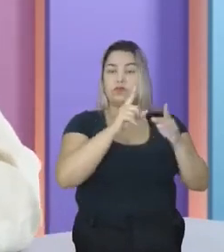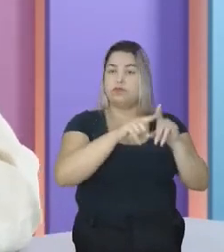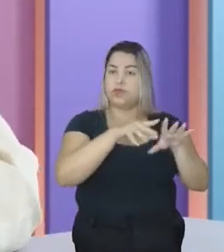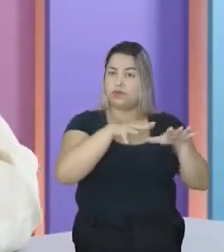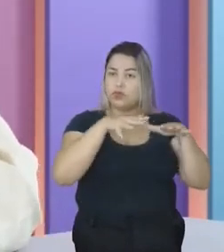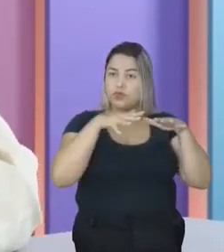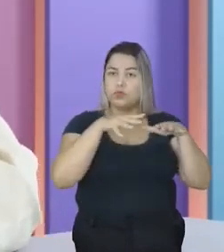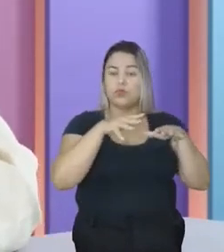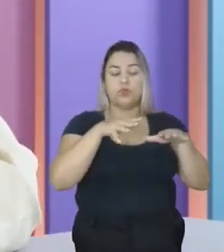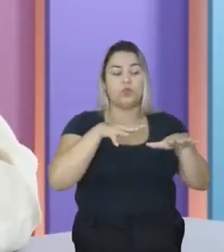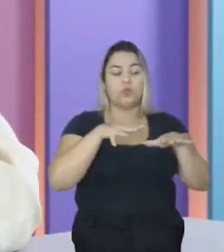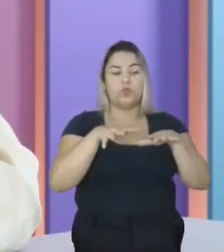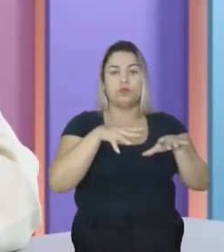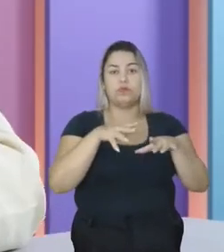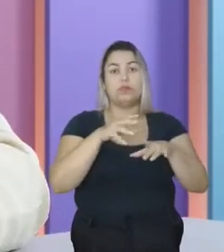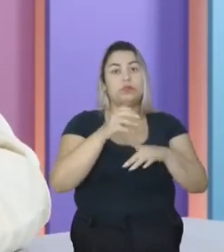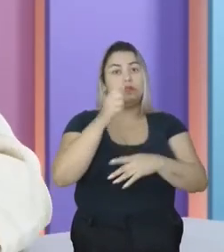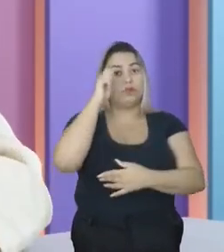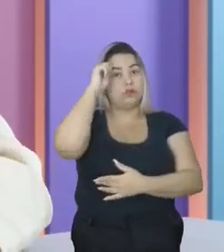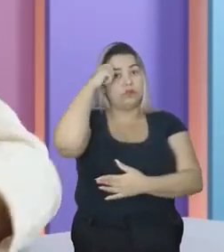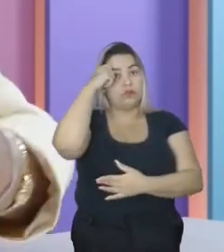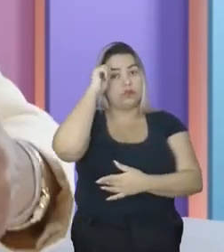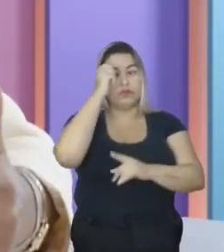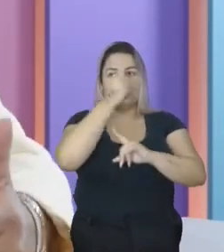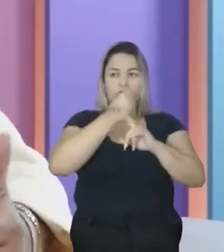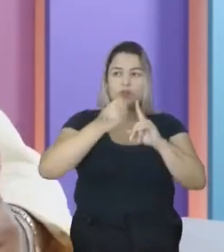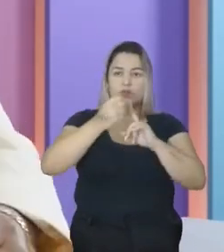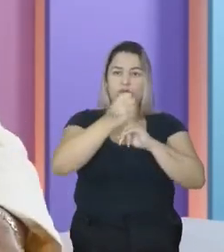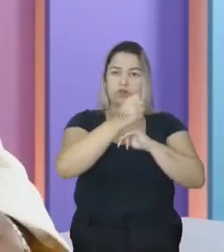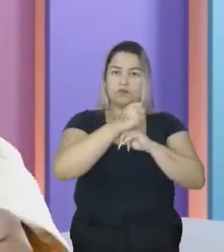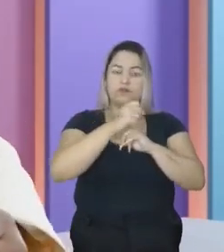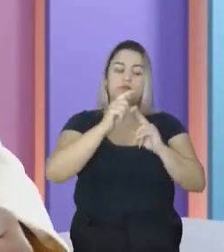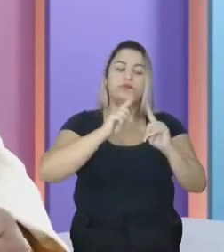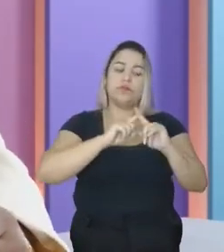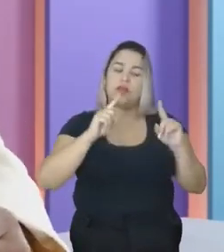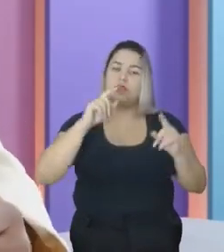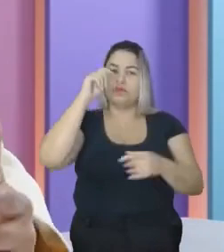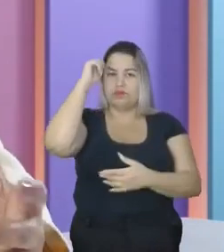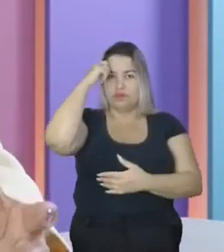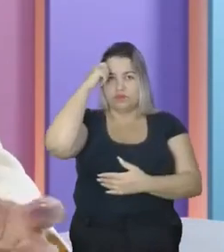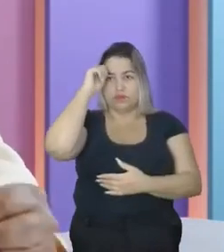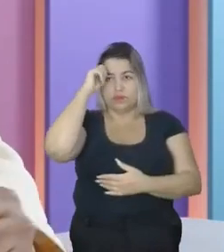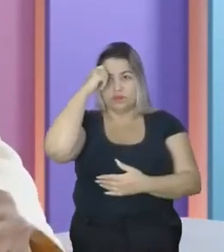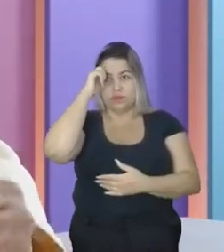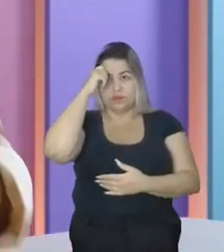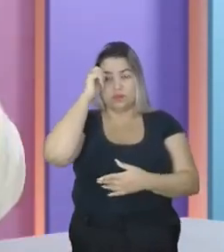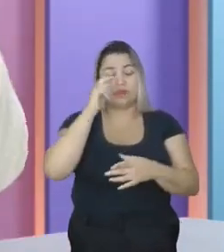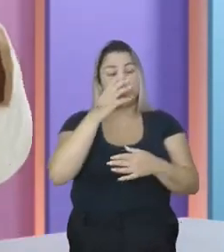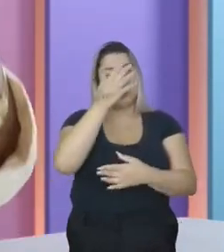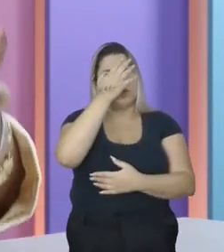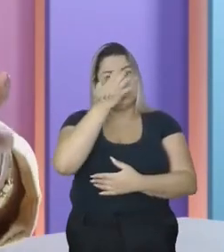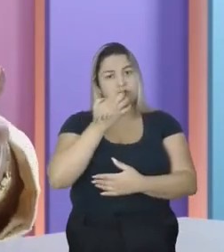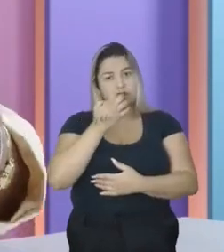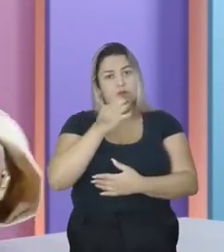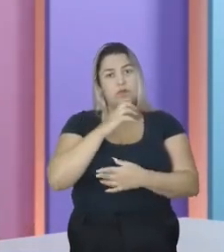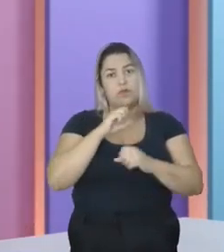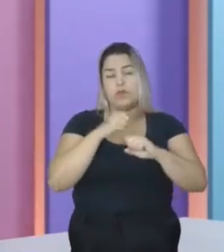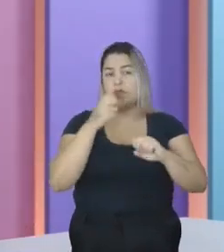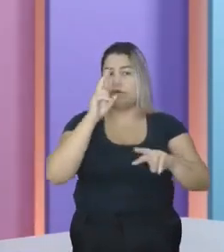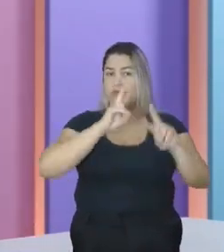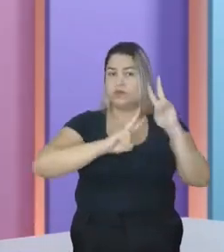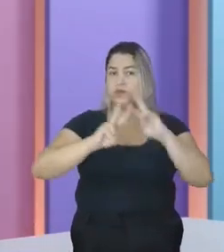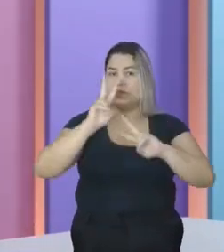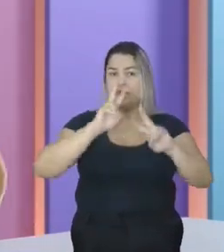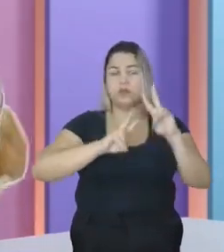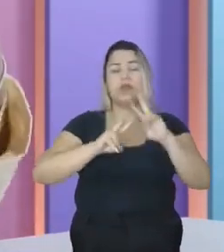mobilização do movimento social negro, né? Mas essas políticas, elas adotaram uma celeridade, uma maior